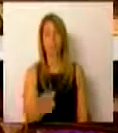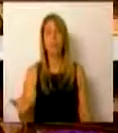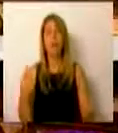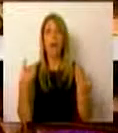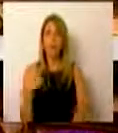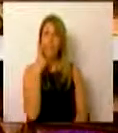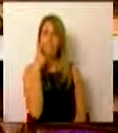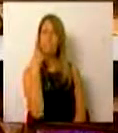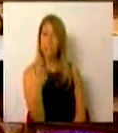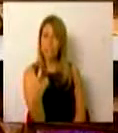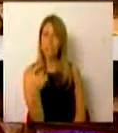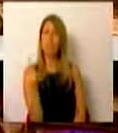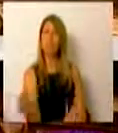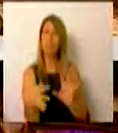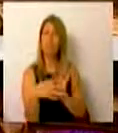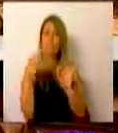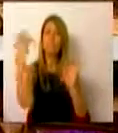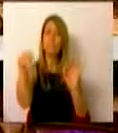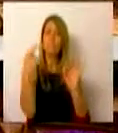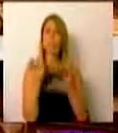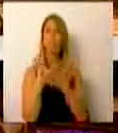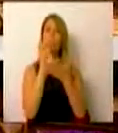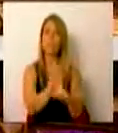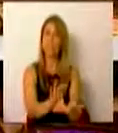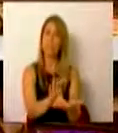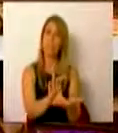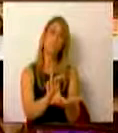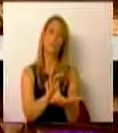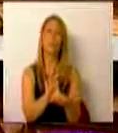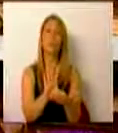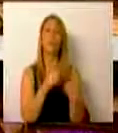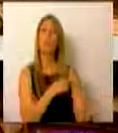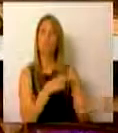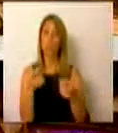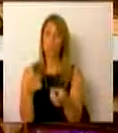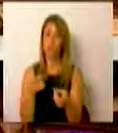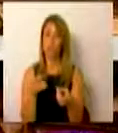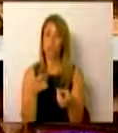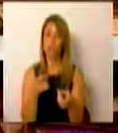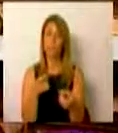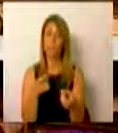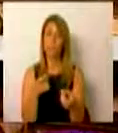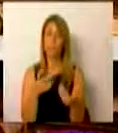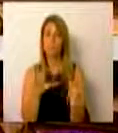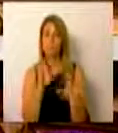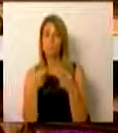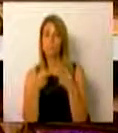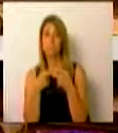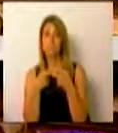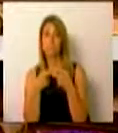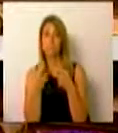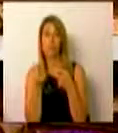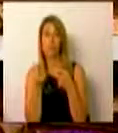percepção de que estejam relacionados com o financiamento do terrorismo, numa tipificação